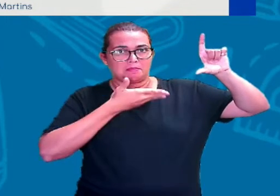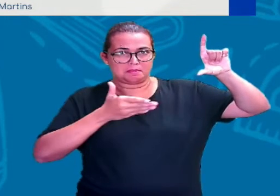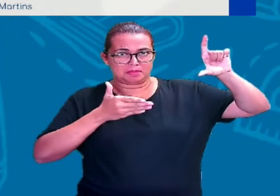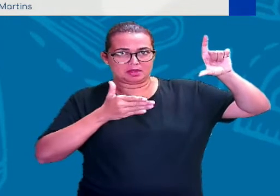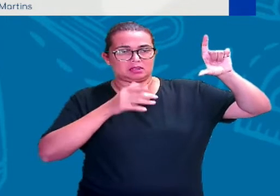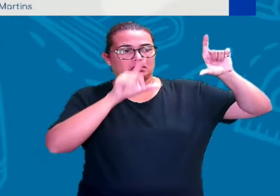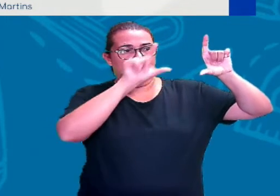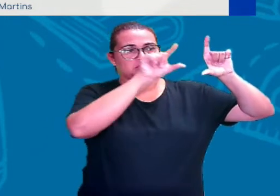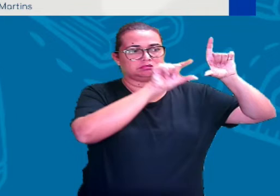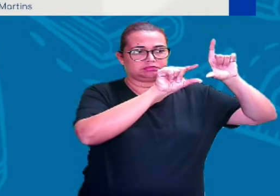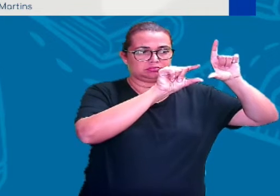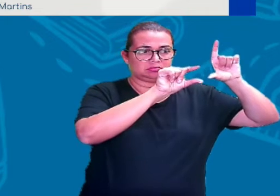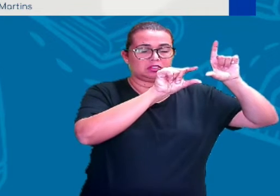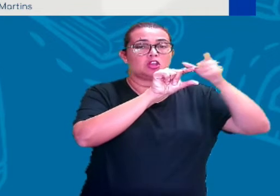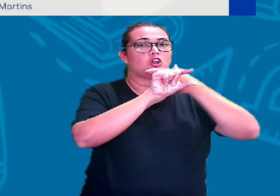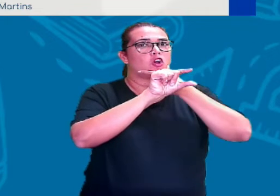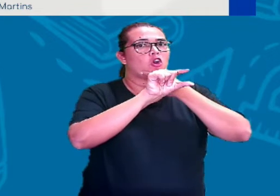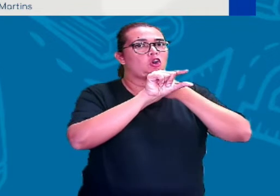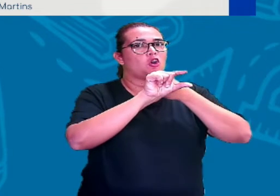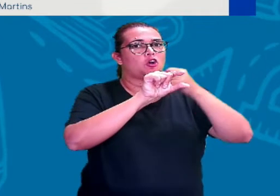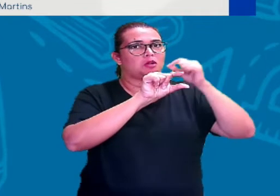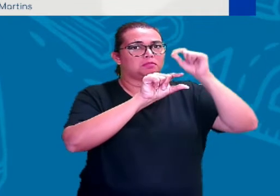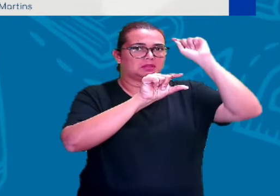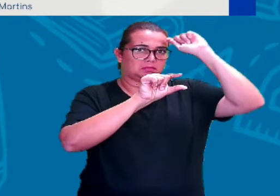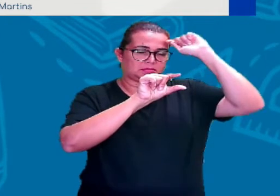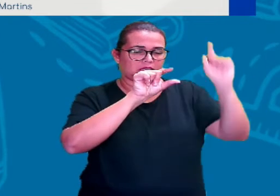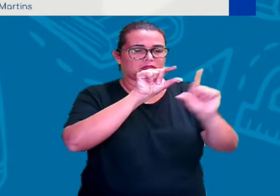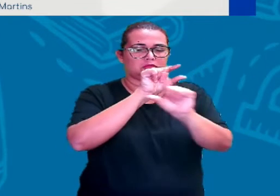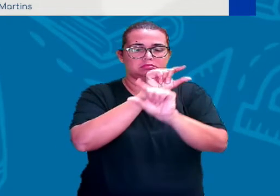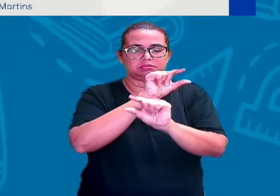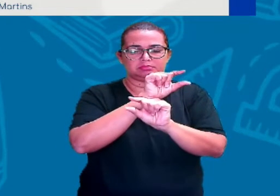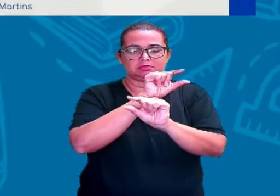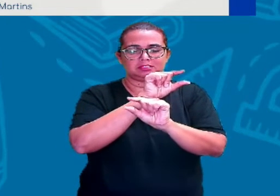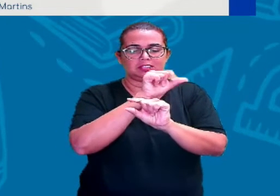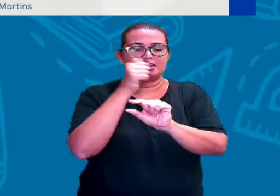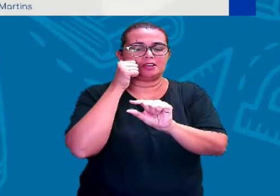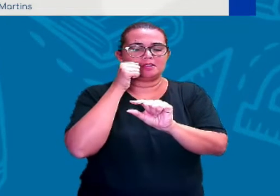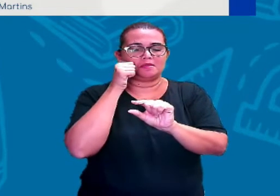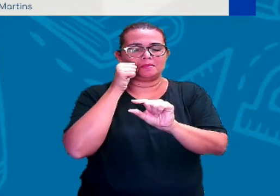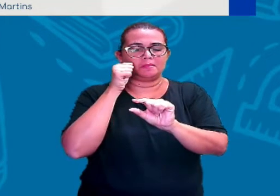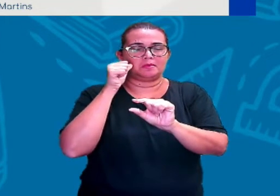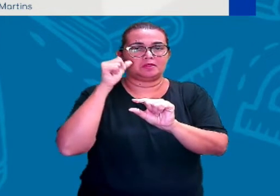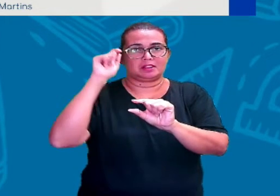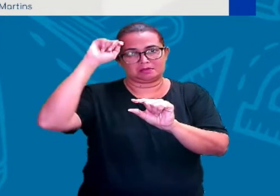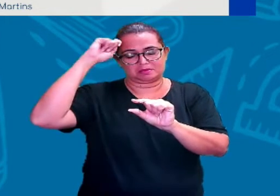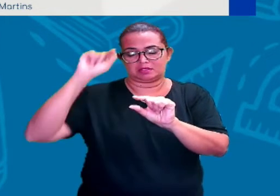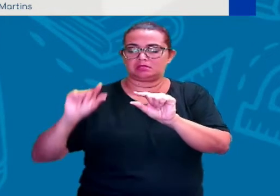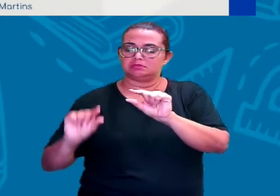ainda muito maior na sociedade até hoje, porque isso é um dado atual, tá?